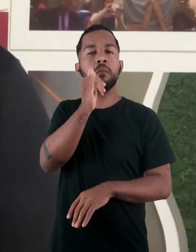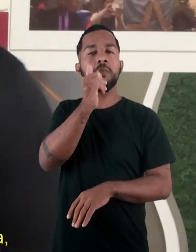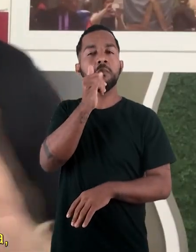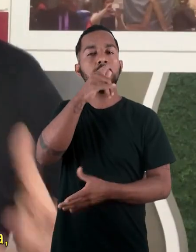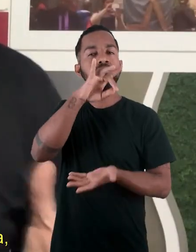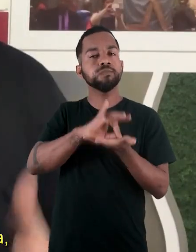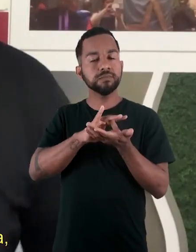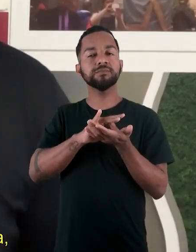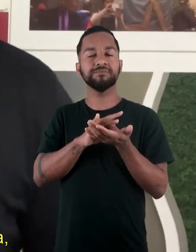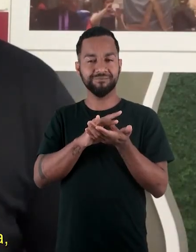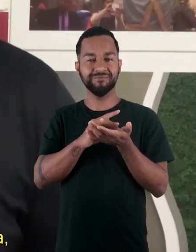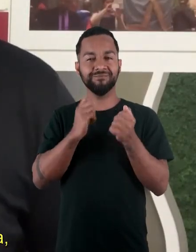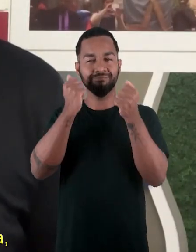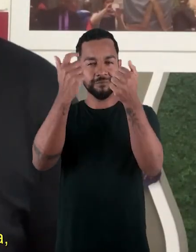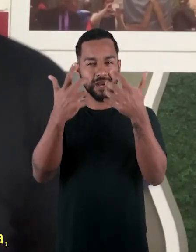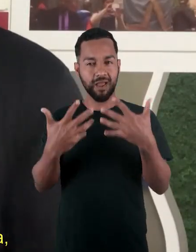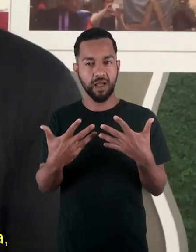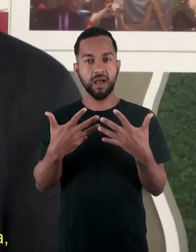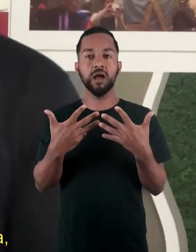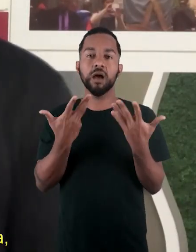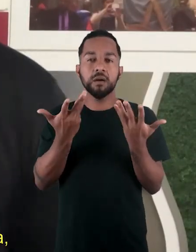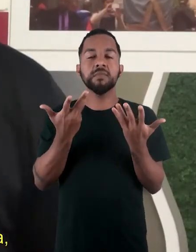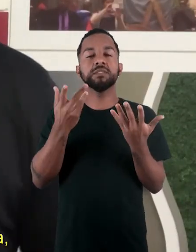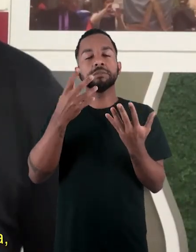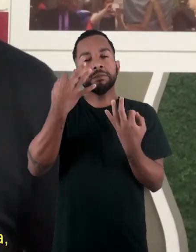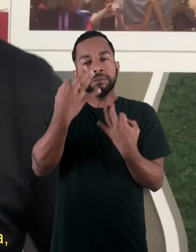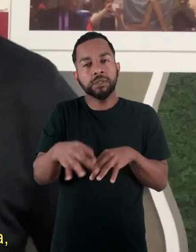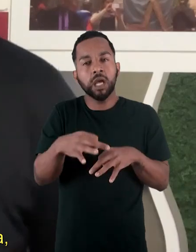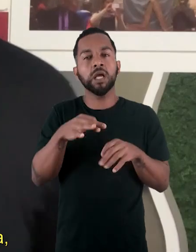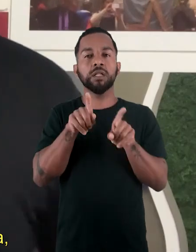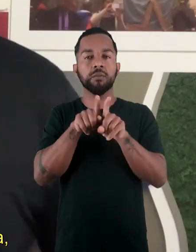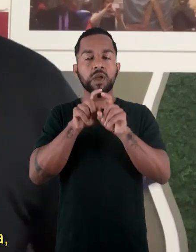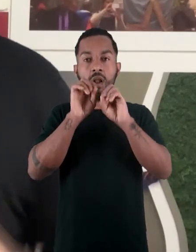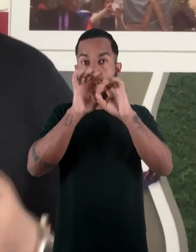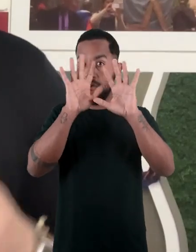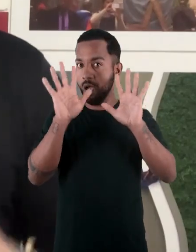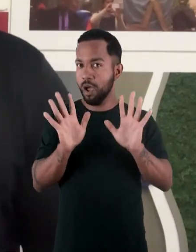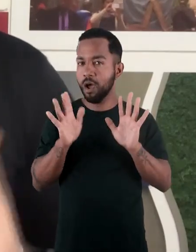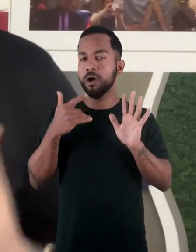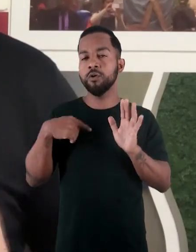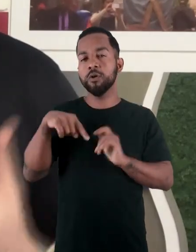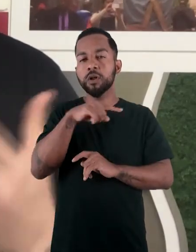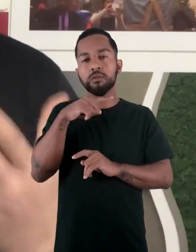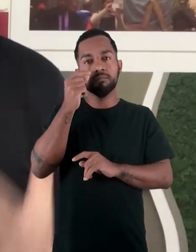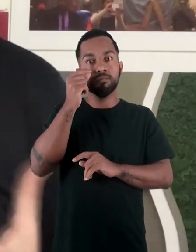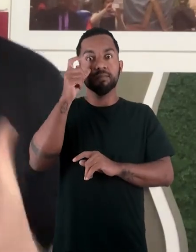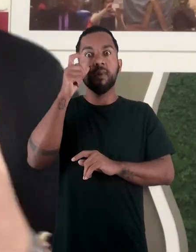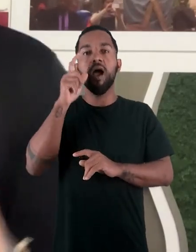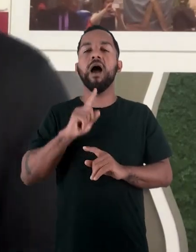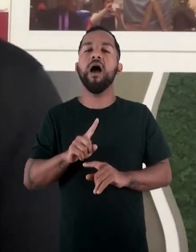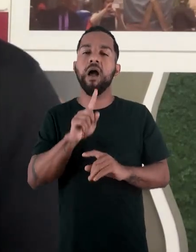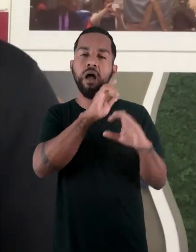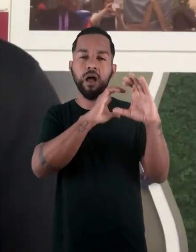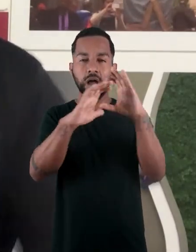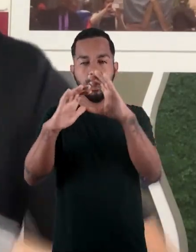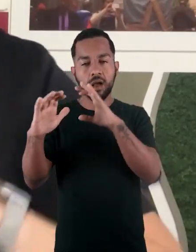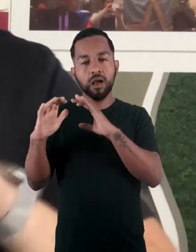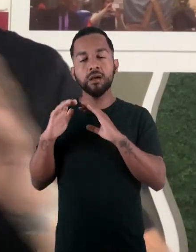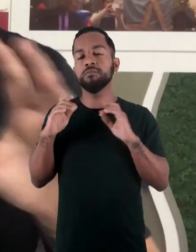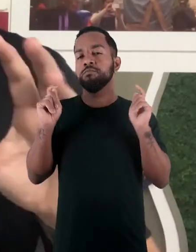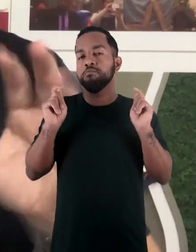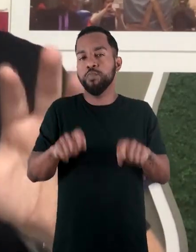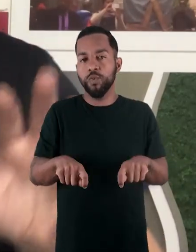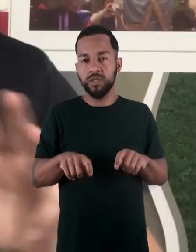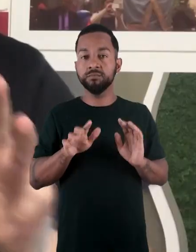fato, para narrar um acontecimento de uma forma mais assertiva, mais clara, despertando em mim uma comunicação potente. É